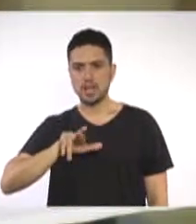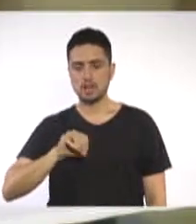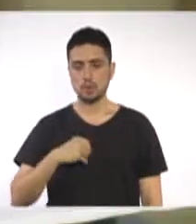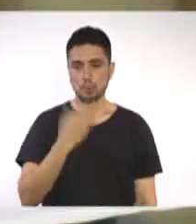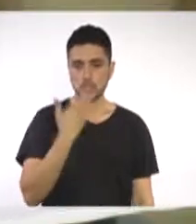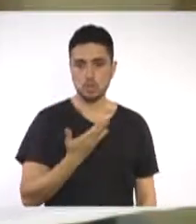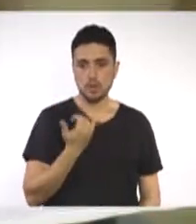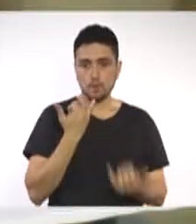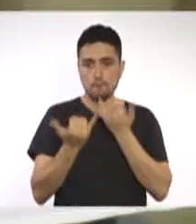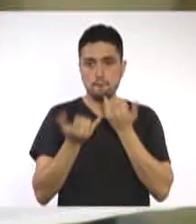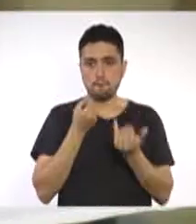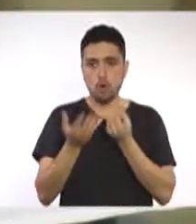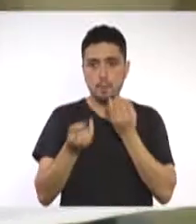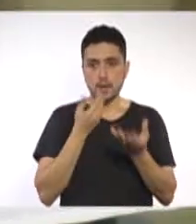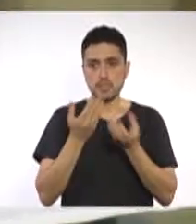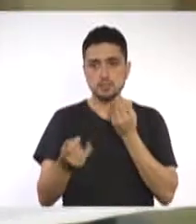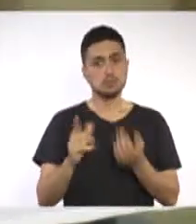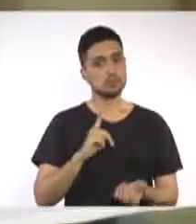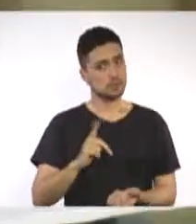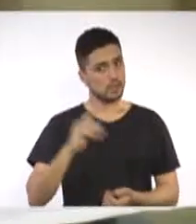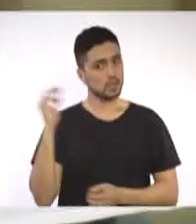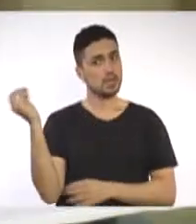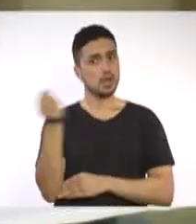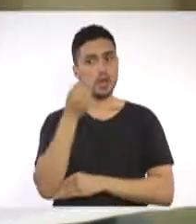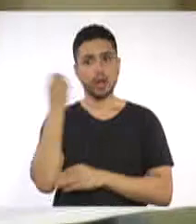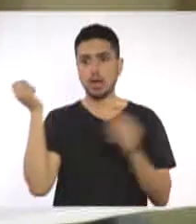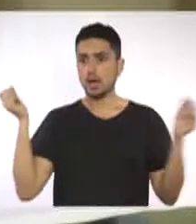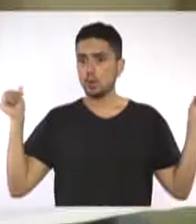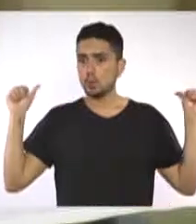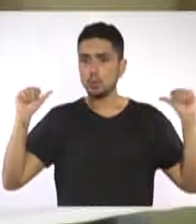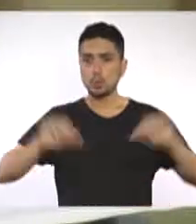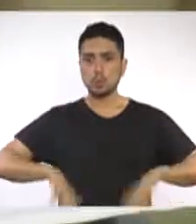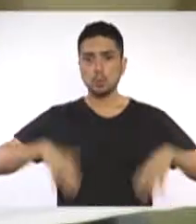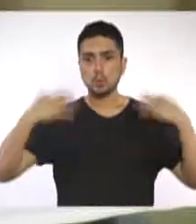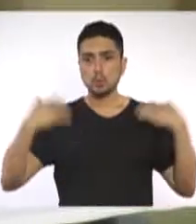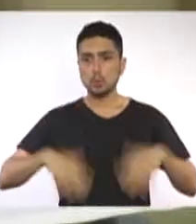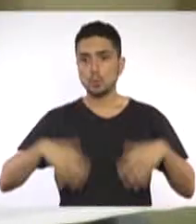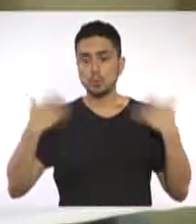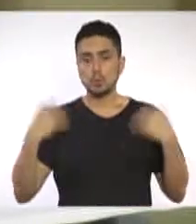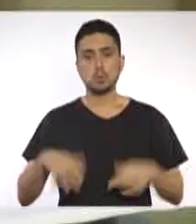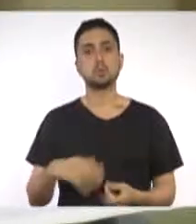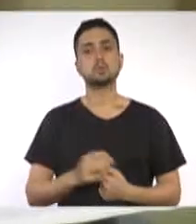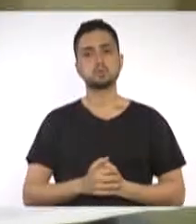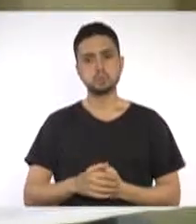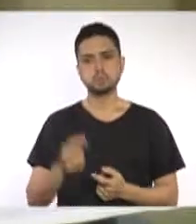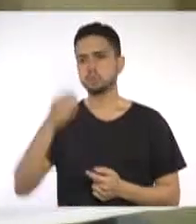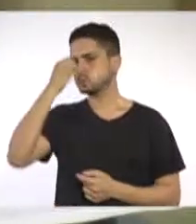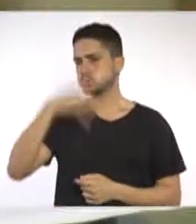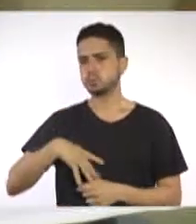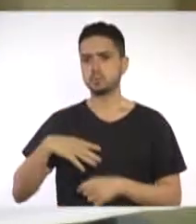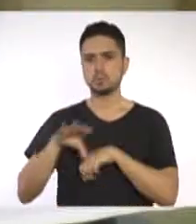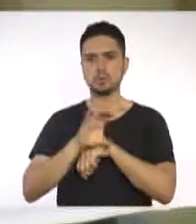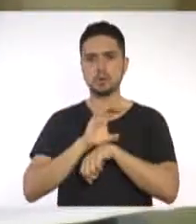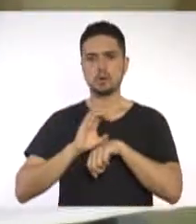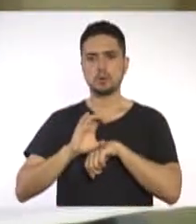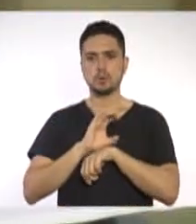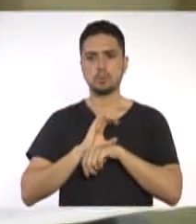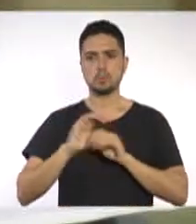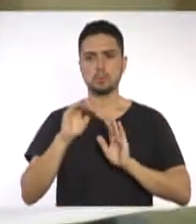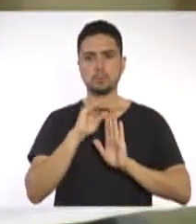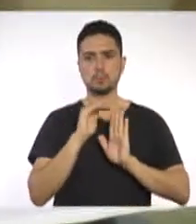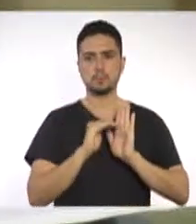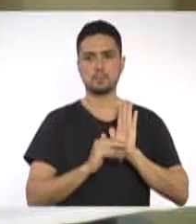de tal gravidade, porque ofende a Carta da República, ofende a